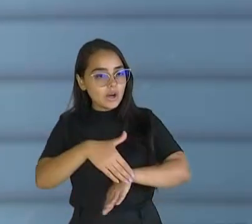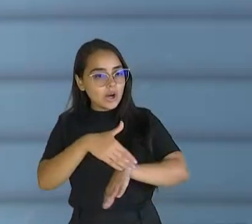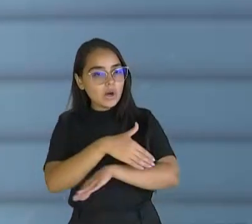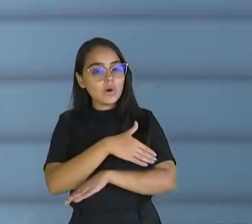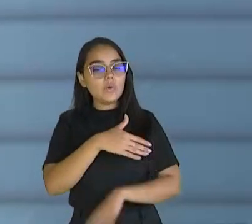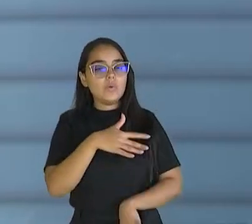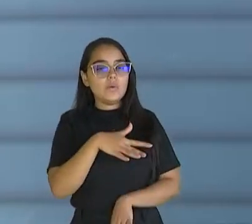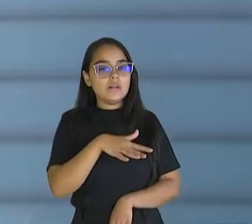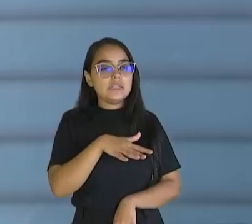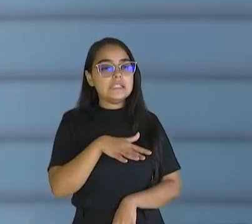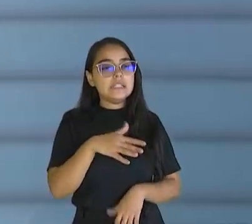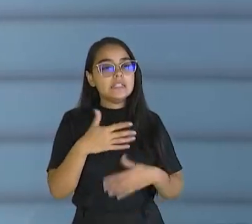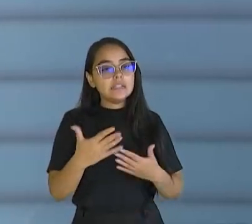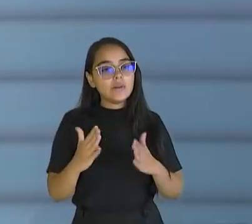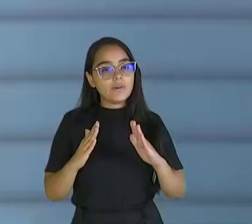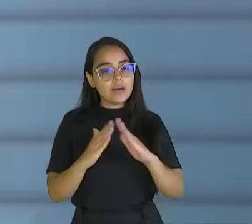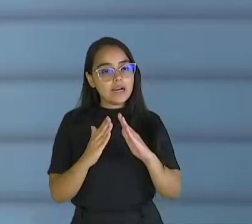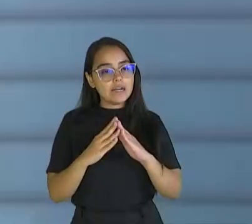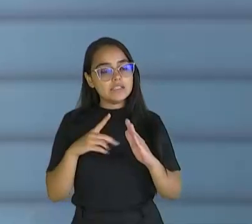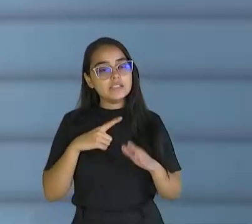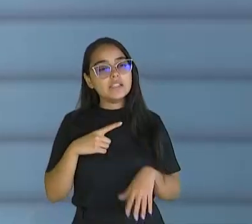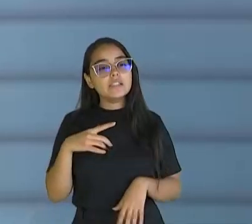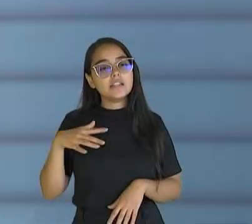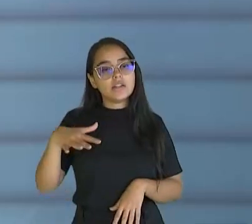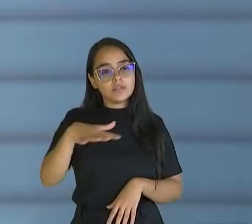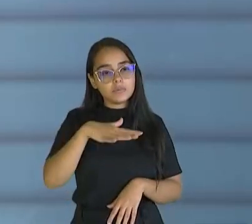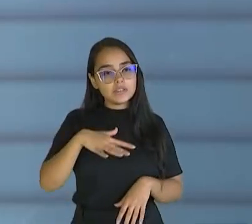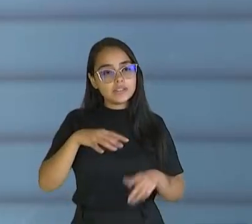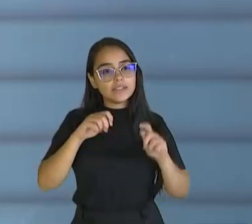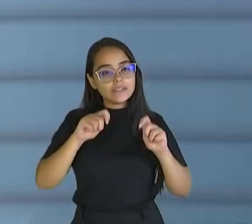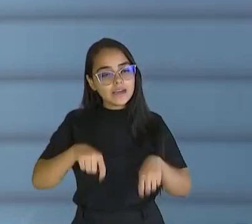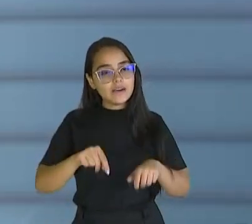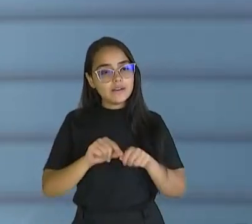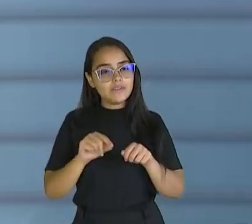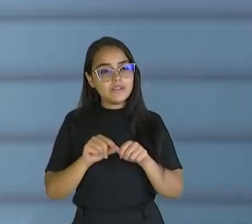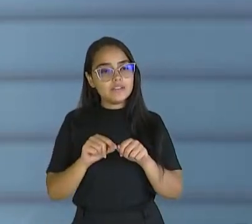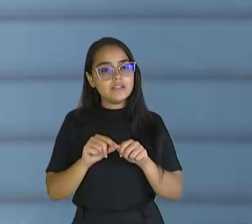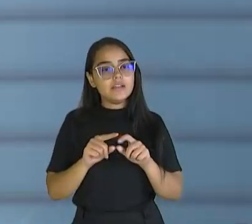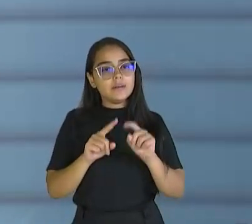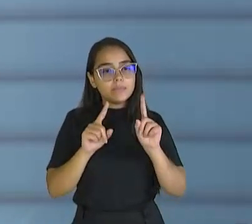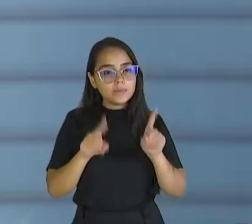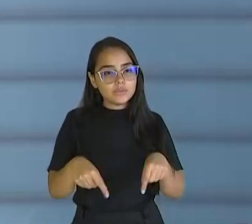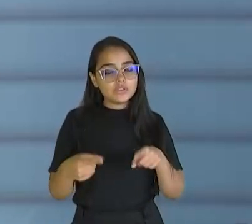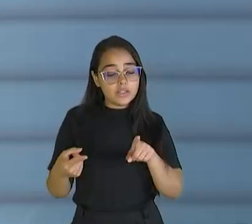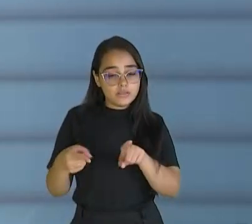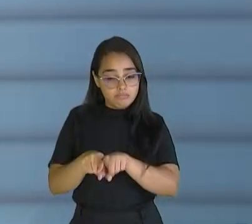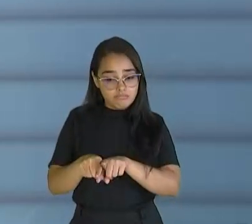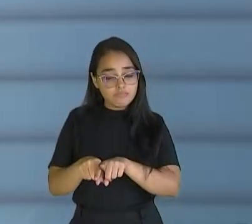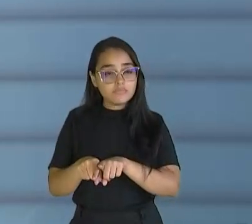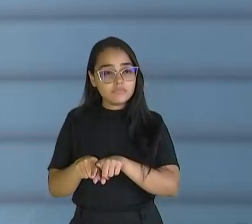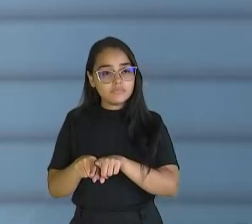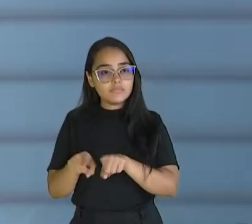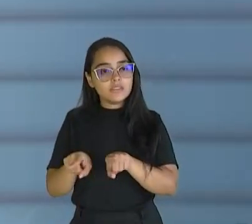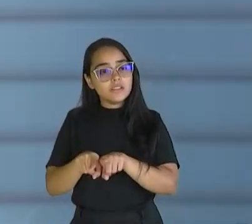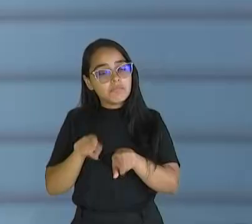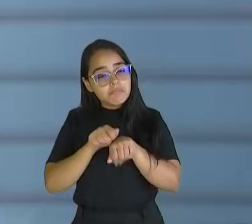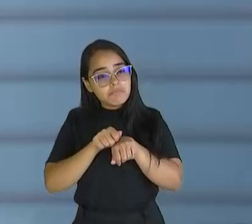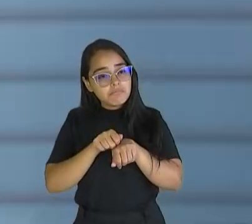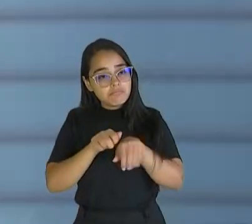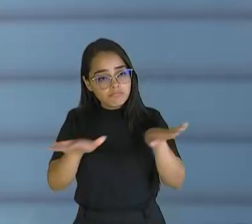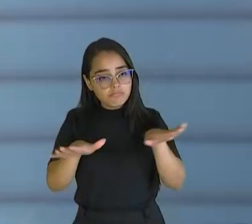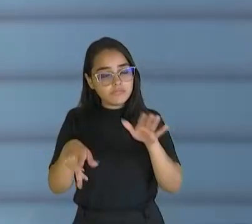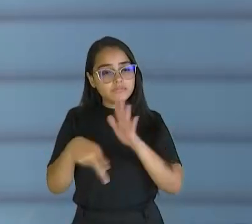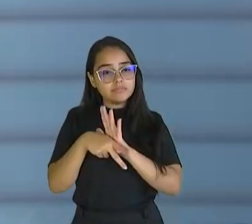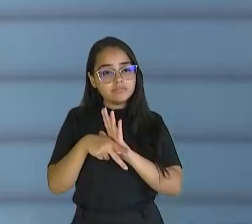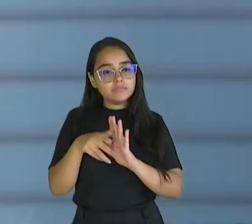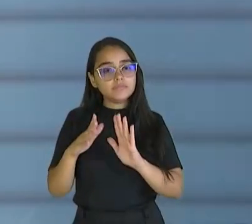dos carros. E a casa tem esses espaços, então dá para a gente fazer projetos em parcerias e estender a atuação da casa. Já tem